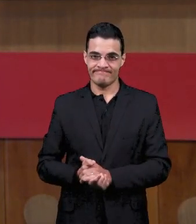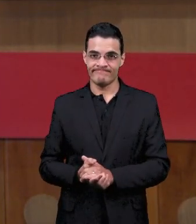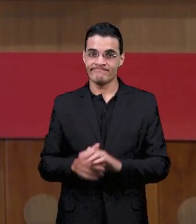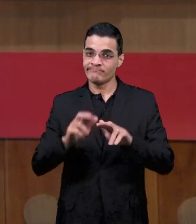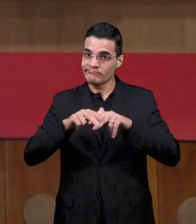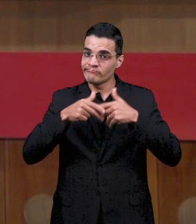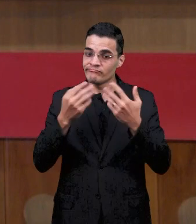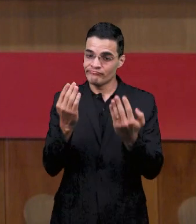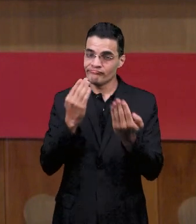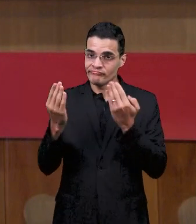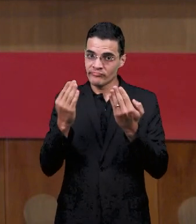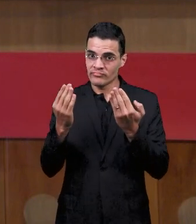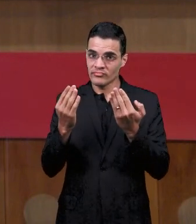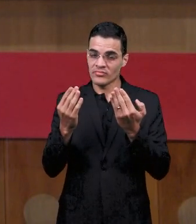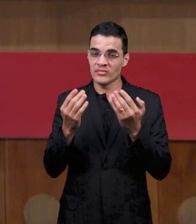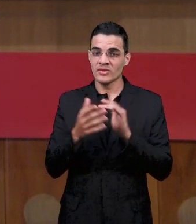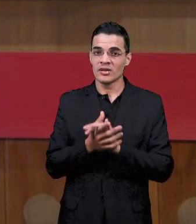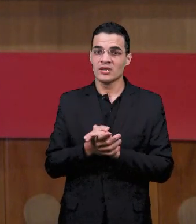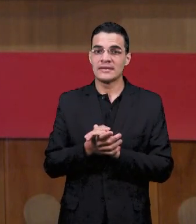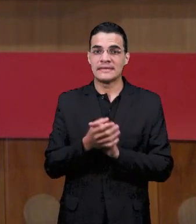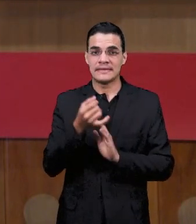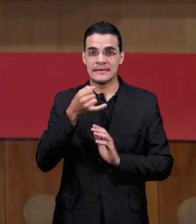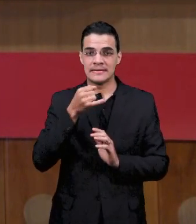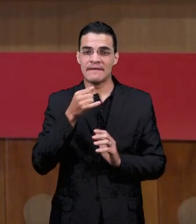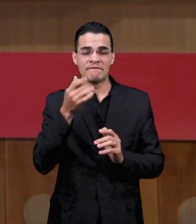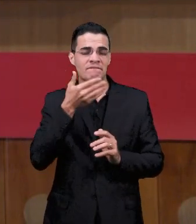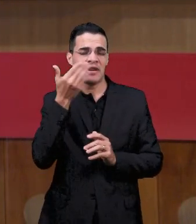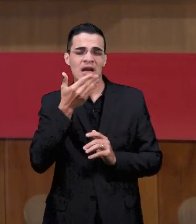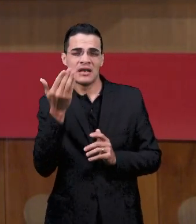Mas naquele dia em Peniel, se fosse não, Jacó.